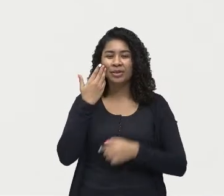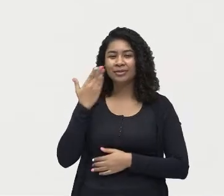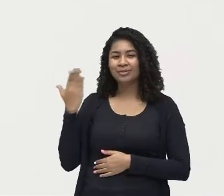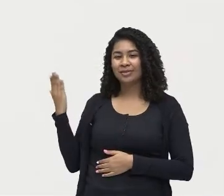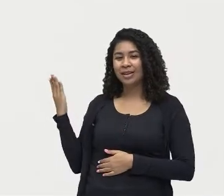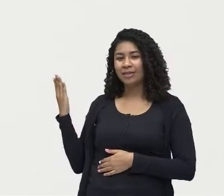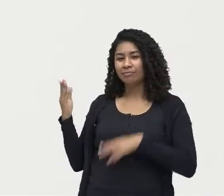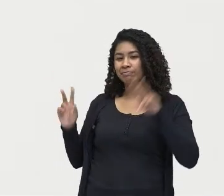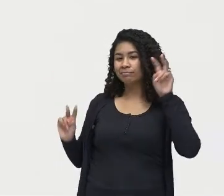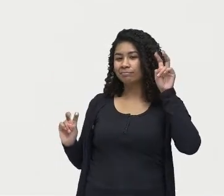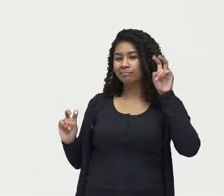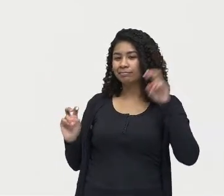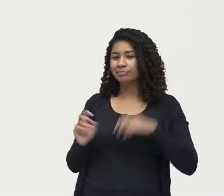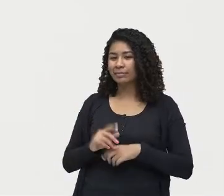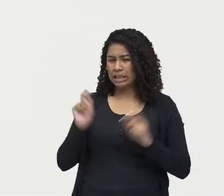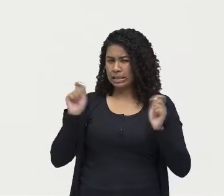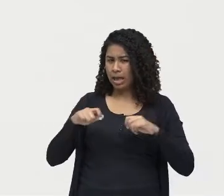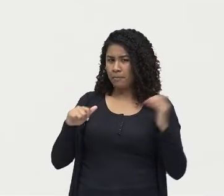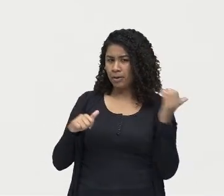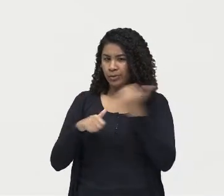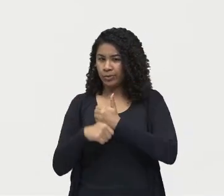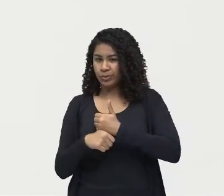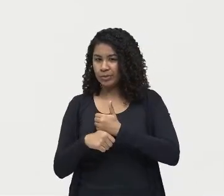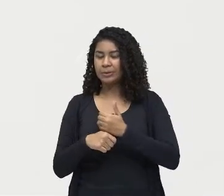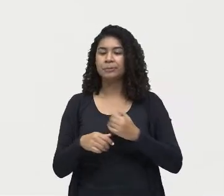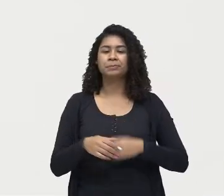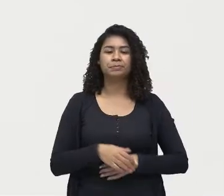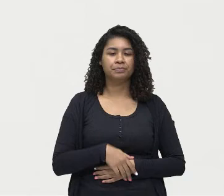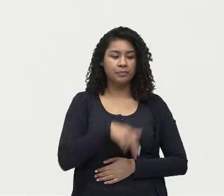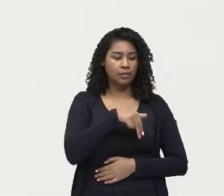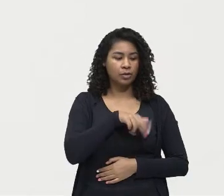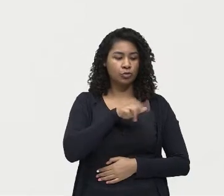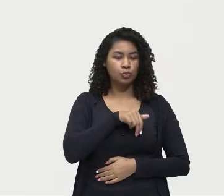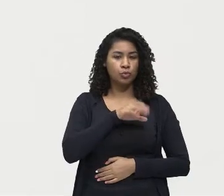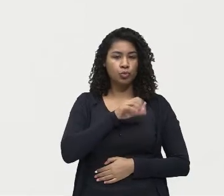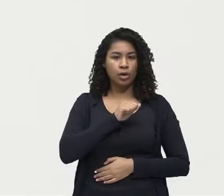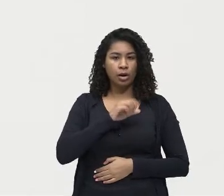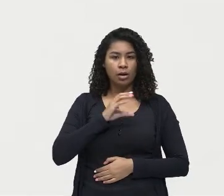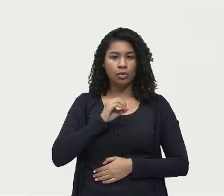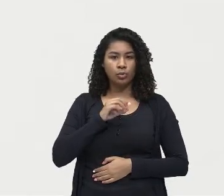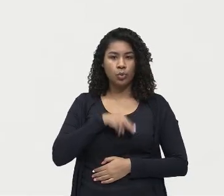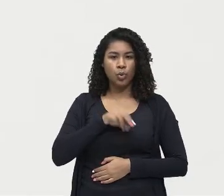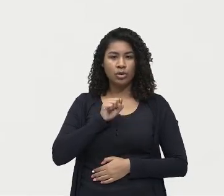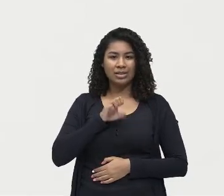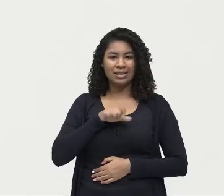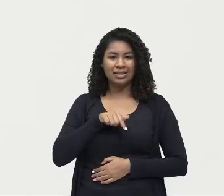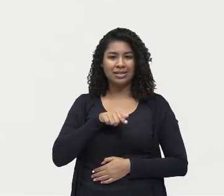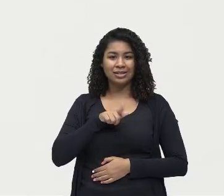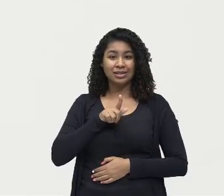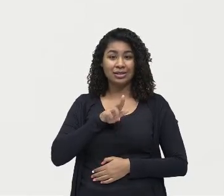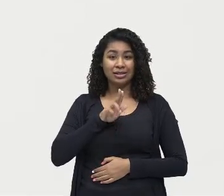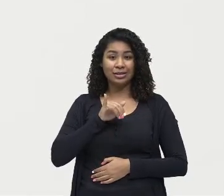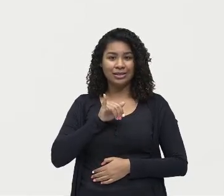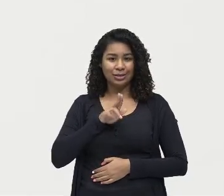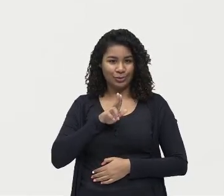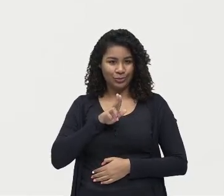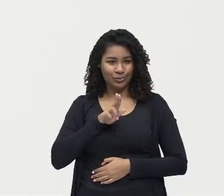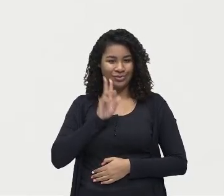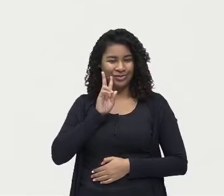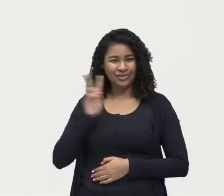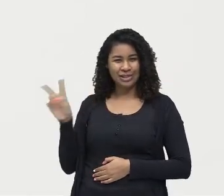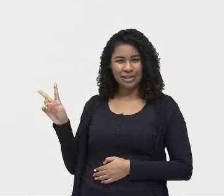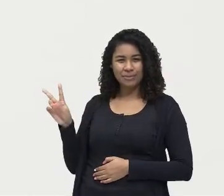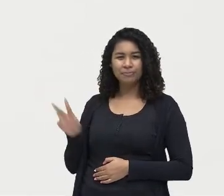fazendo as suas substituições. Nunca conseguiu uma reputação no campo à altura da sua reputação de vestiário.